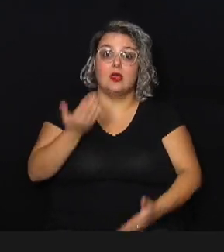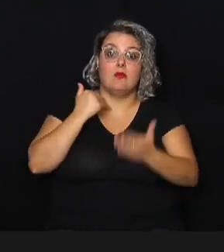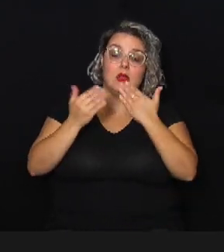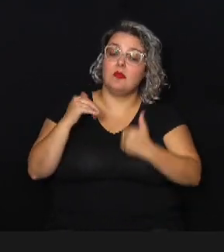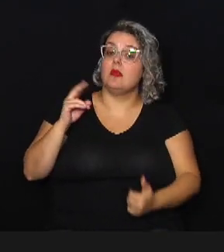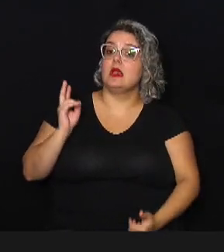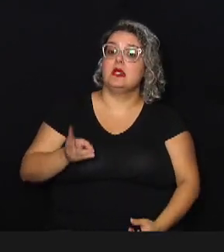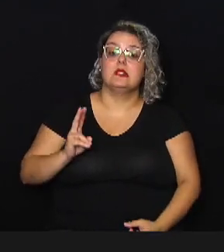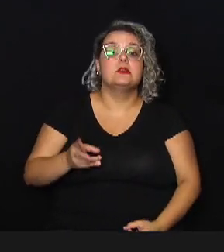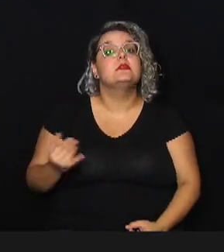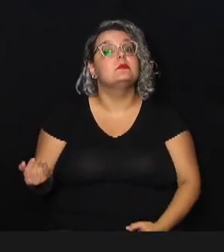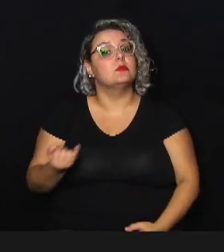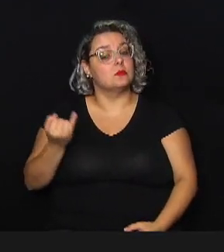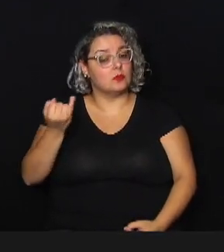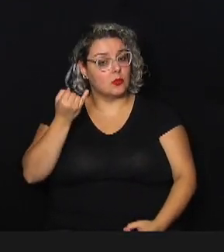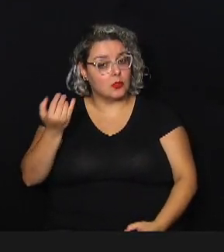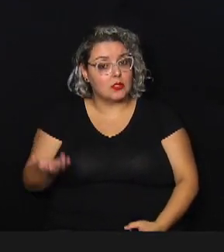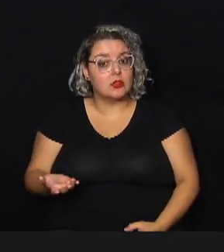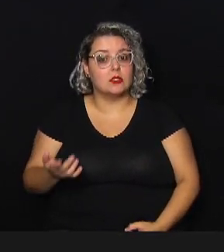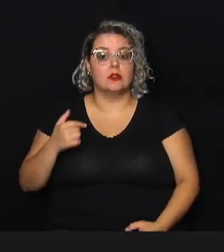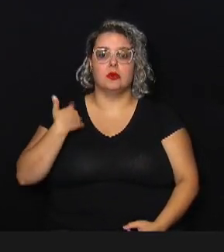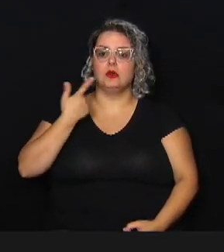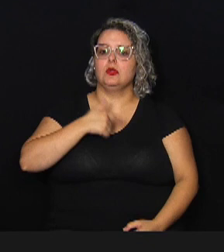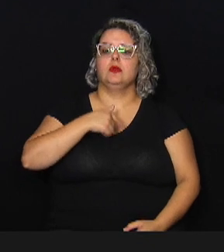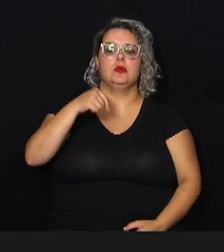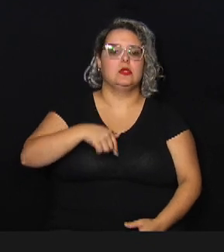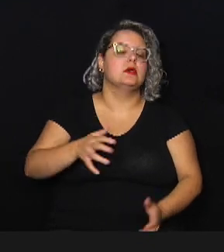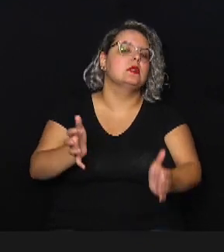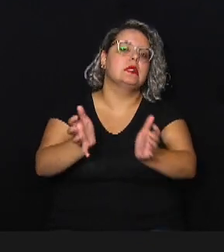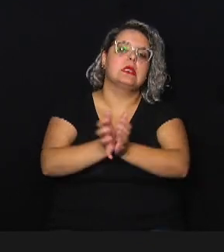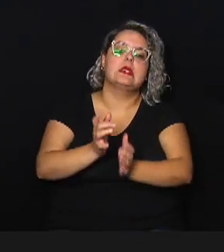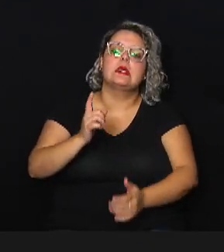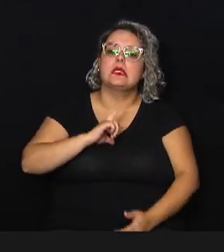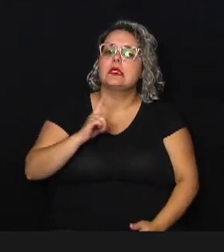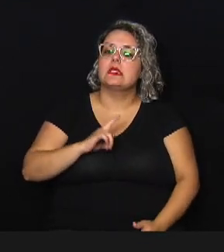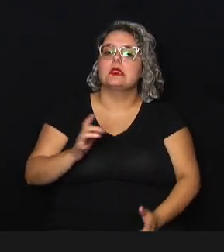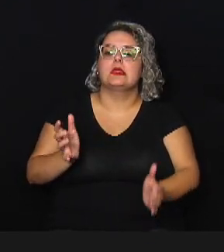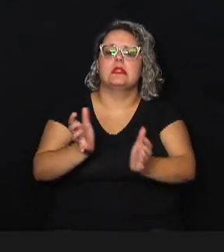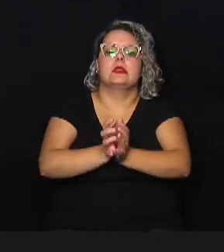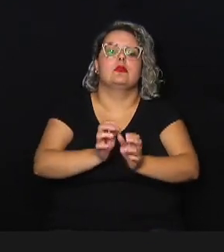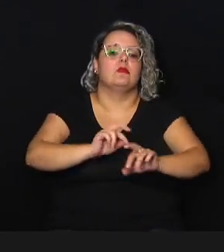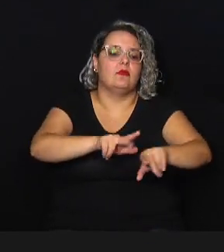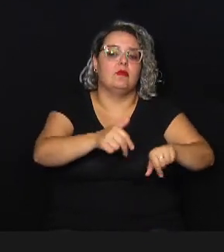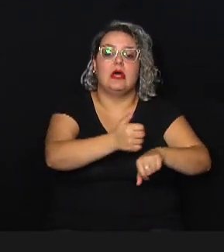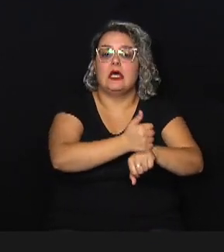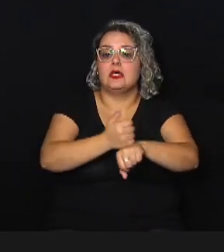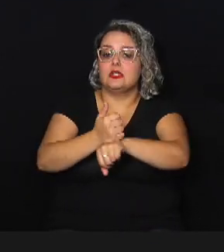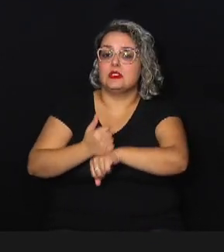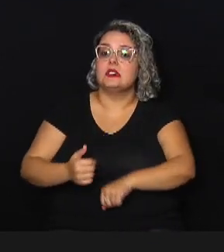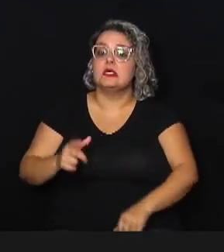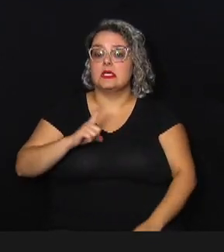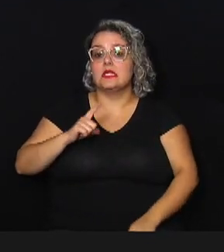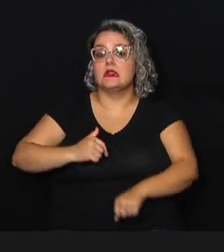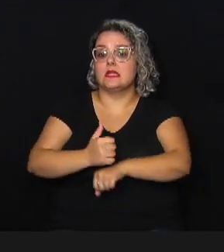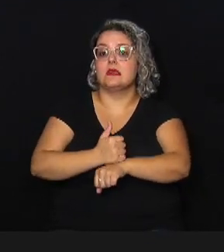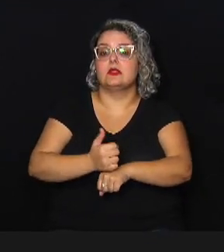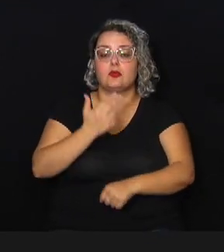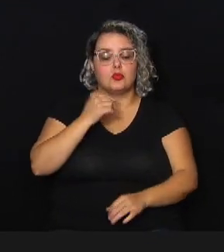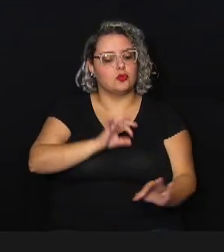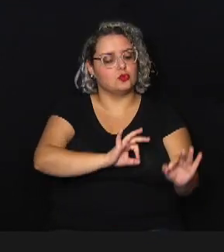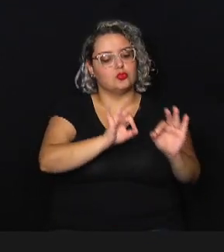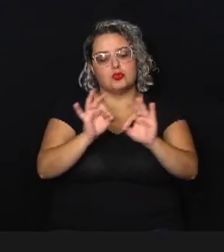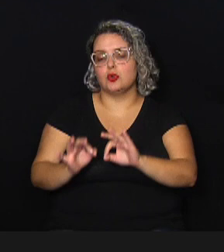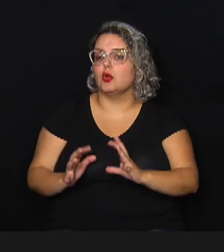sempre é importante, tá? A gente aqui na nossa equipe, a gente tem uma equipe de nutrição que acompanha nossos pacientes durante toda a